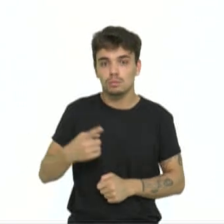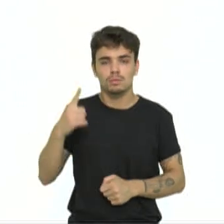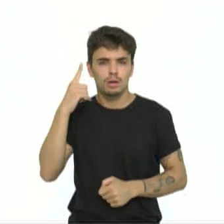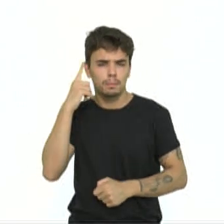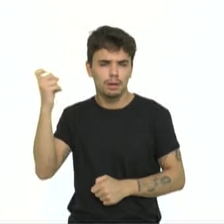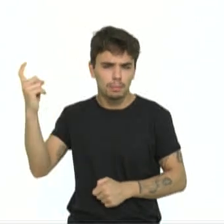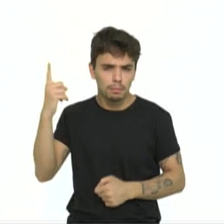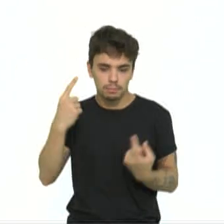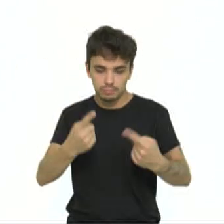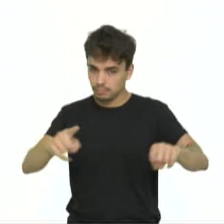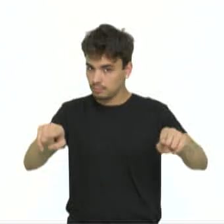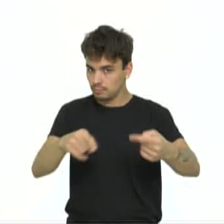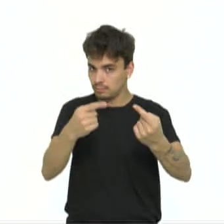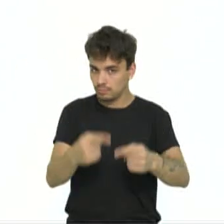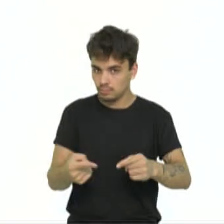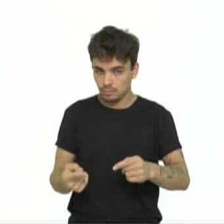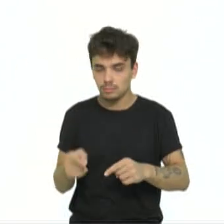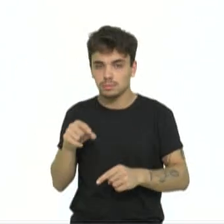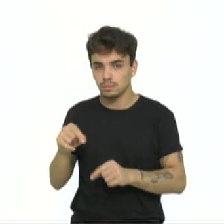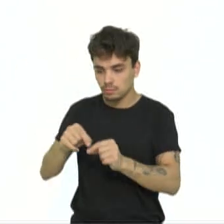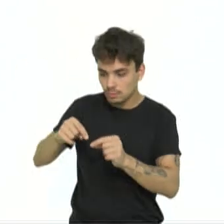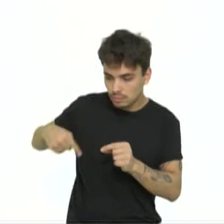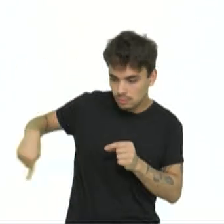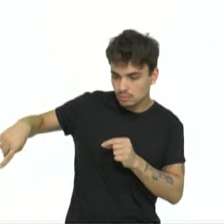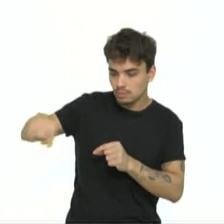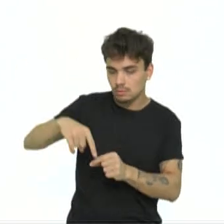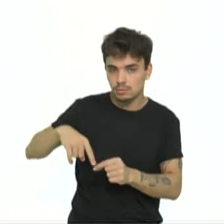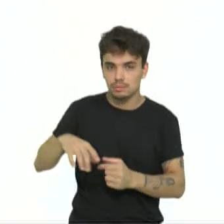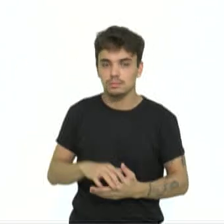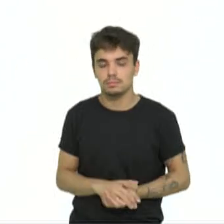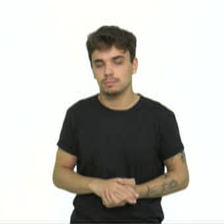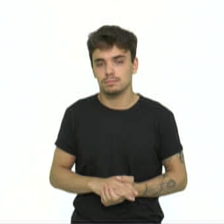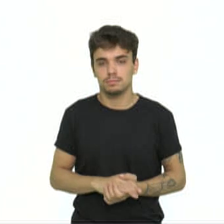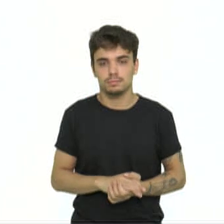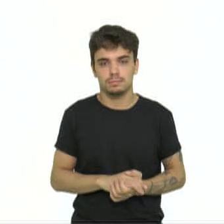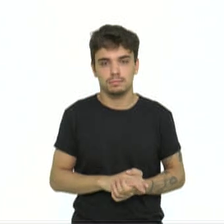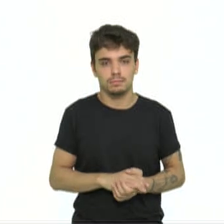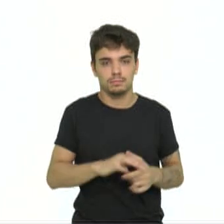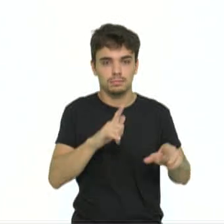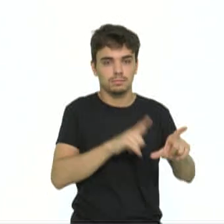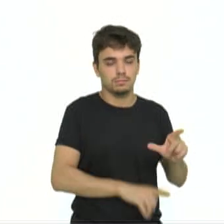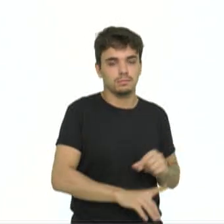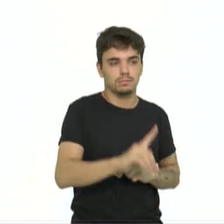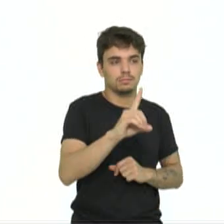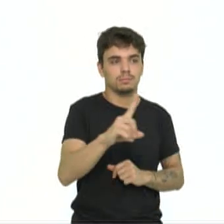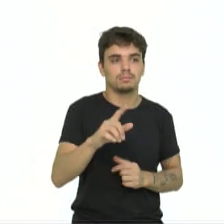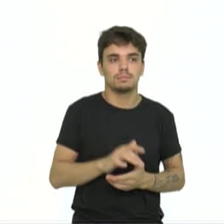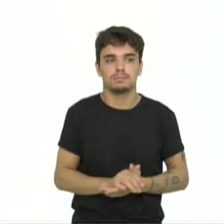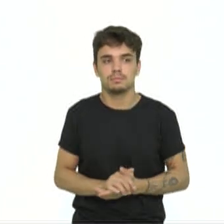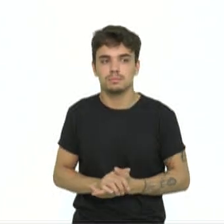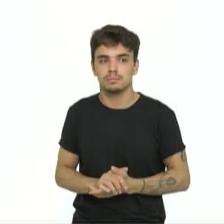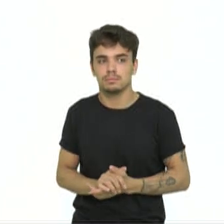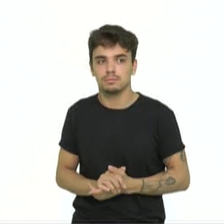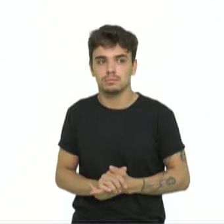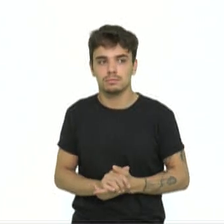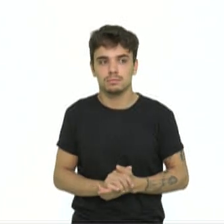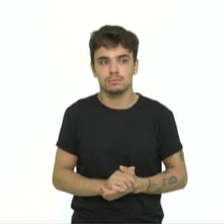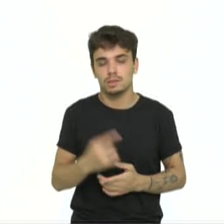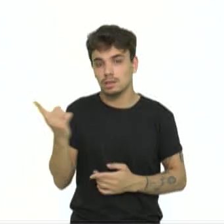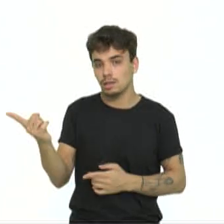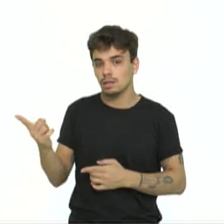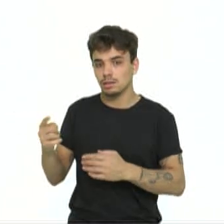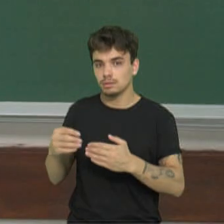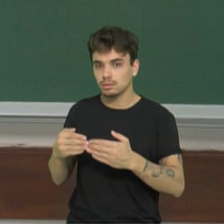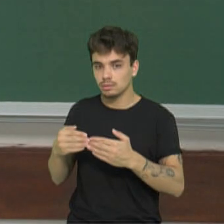sons com aqueles discos de vinil e aqueles toca-discos. E a alternativa D, eles abriram lojas